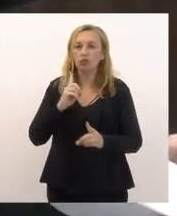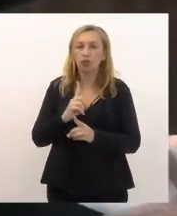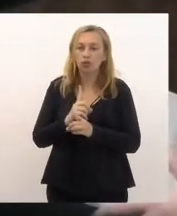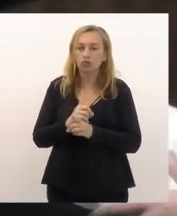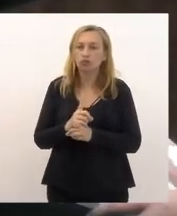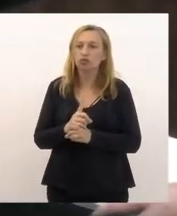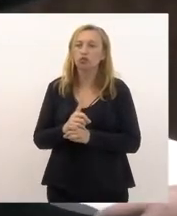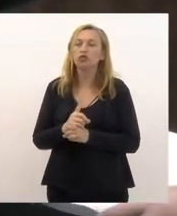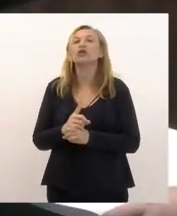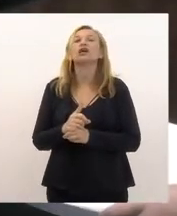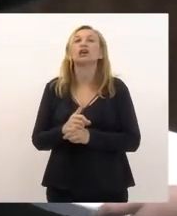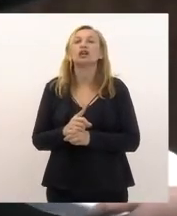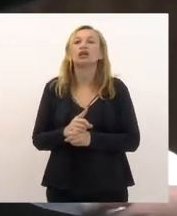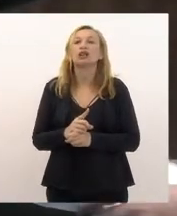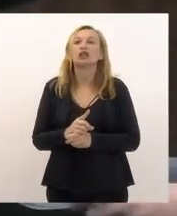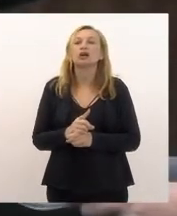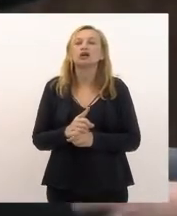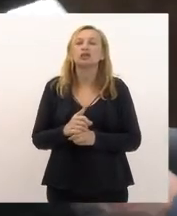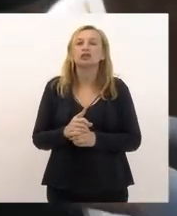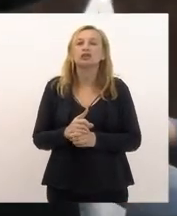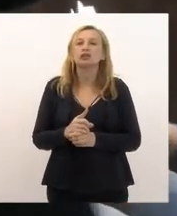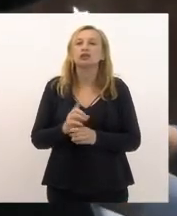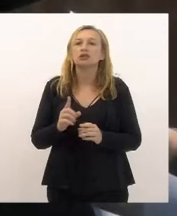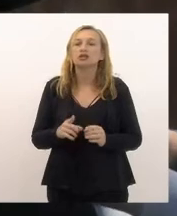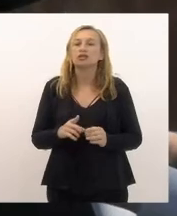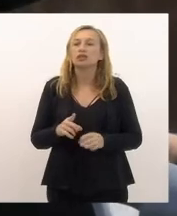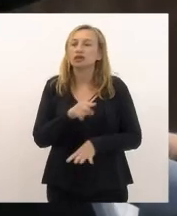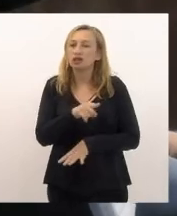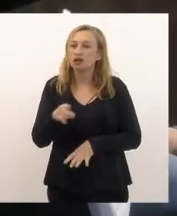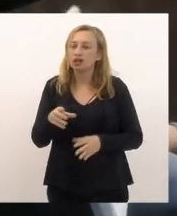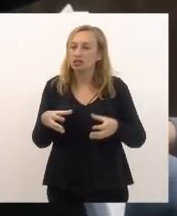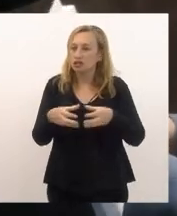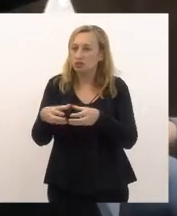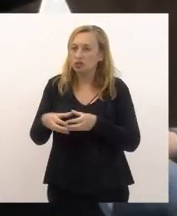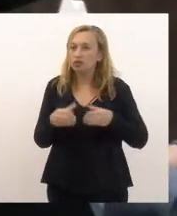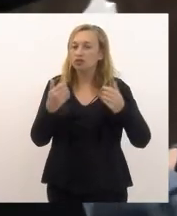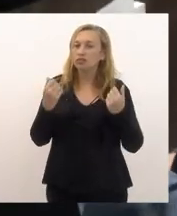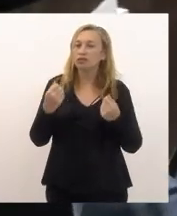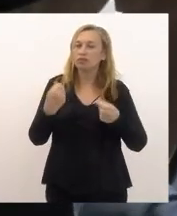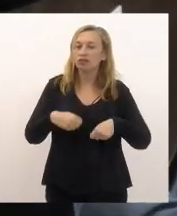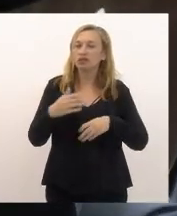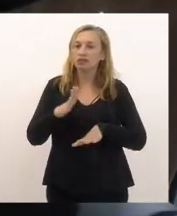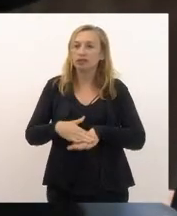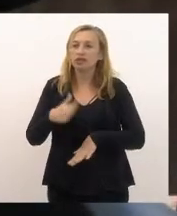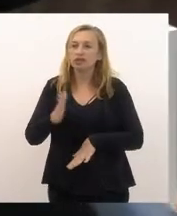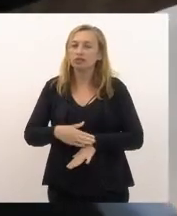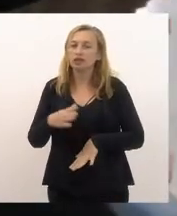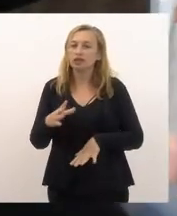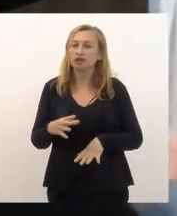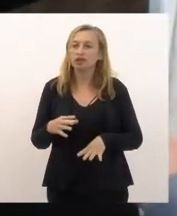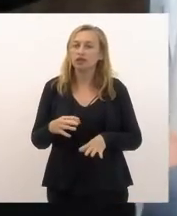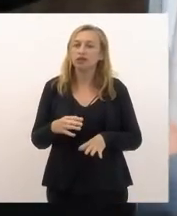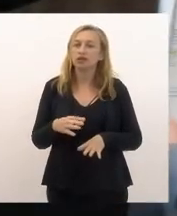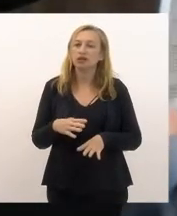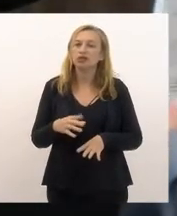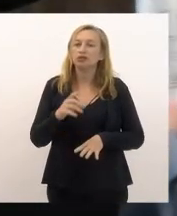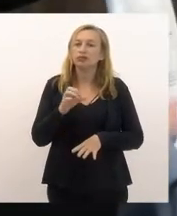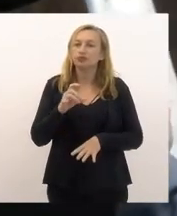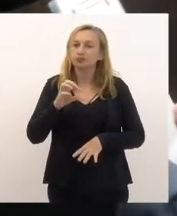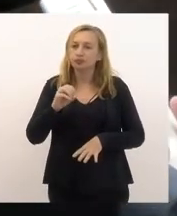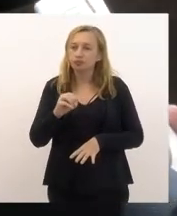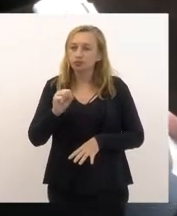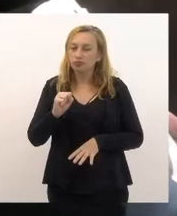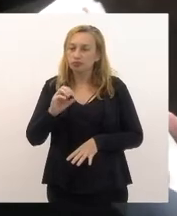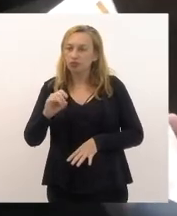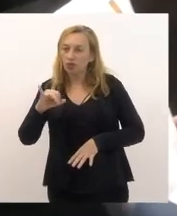ou seja, conflui com a afirmação de que essas unidades têm que ter cada vez mais o caráter de unidades